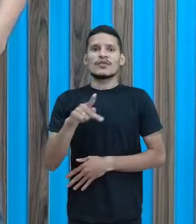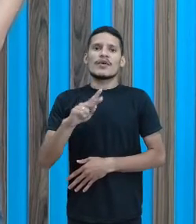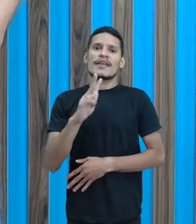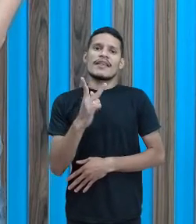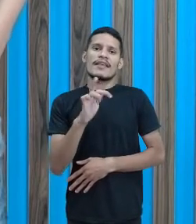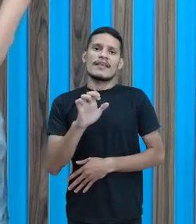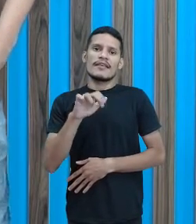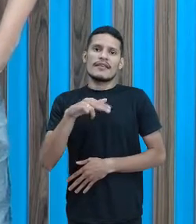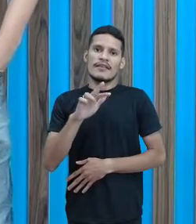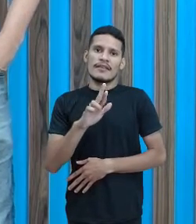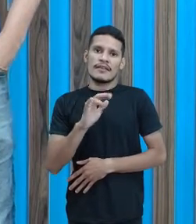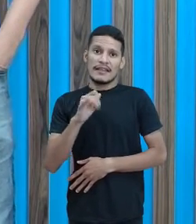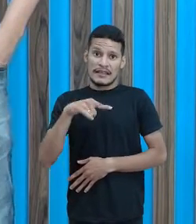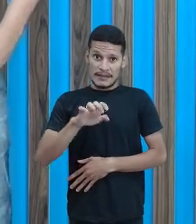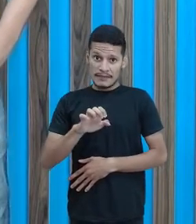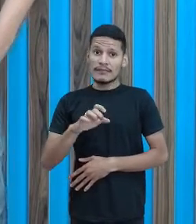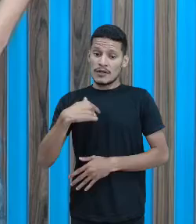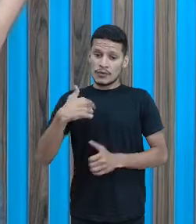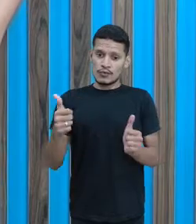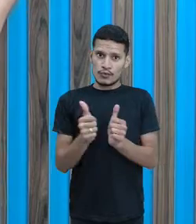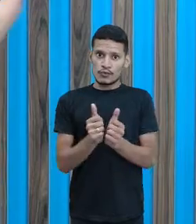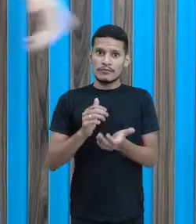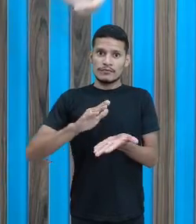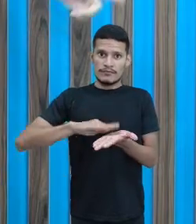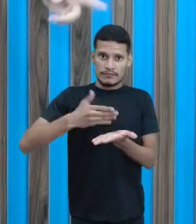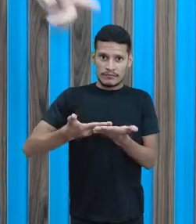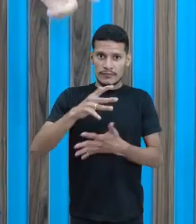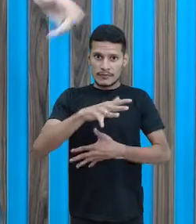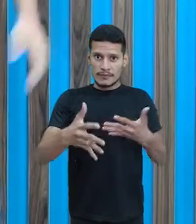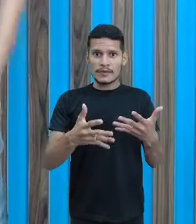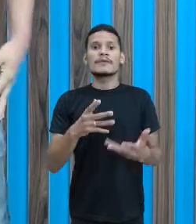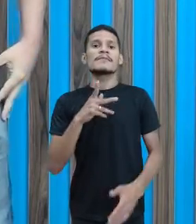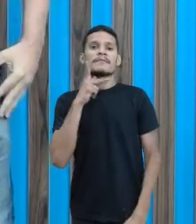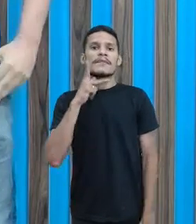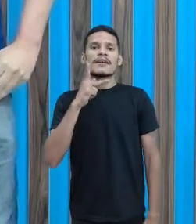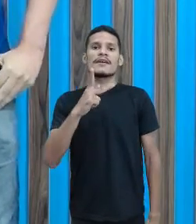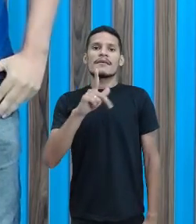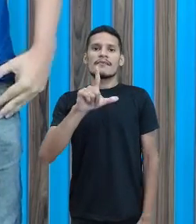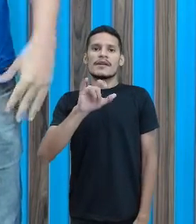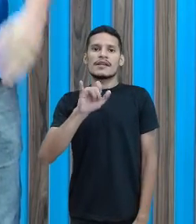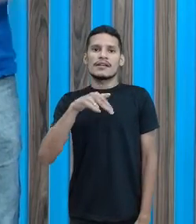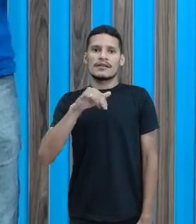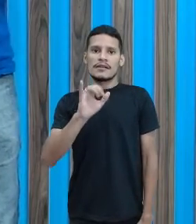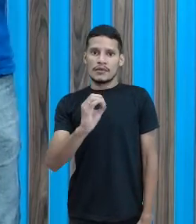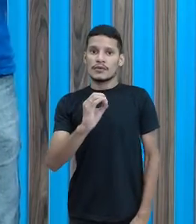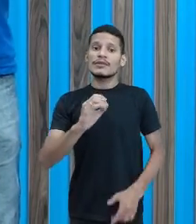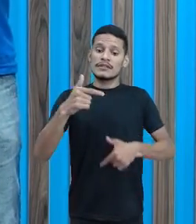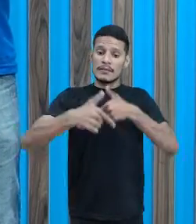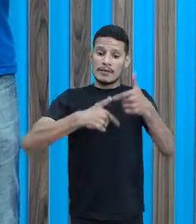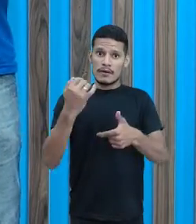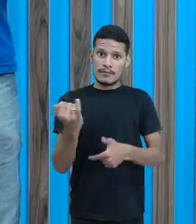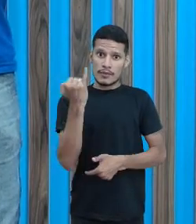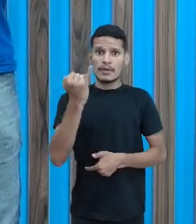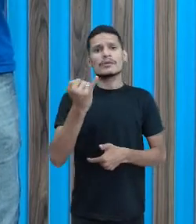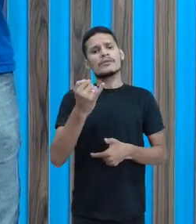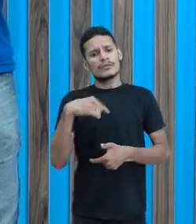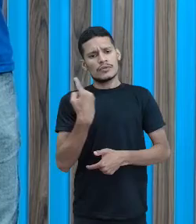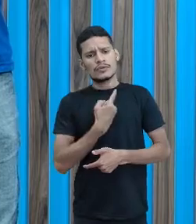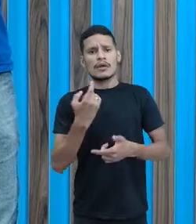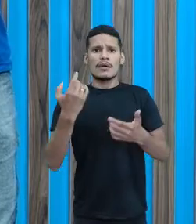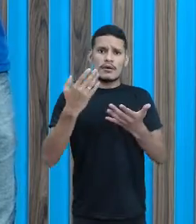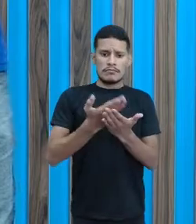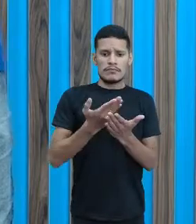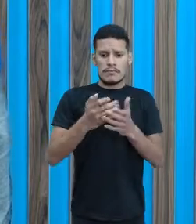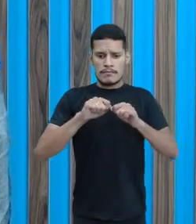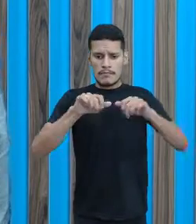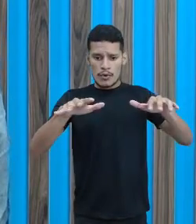Hoje eu estou acompanhado pelo Plínio, né, nosso intérprete de Libras, está aqui ao nosso lado, faz esse trabalho importante para que as nossas aulas cheguem a todos e